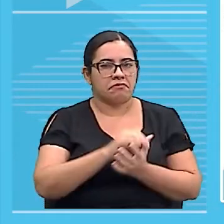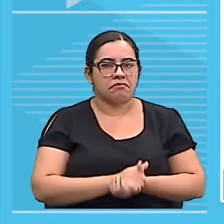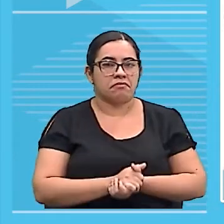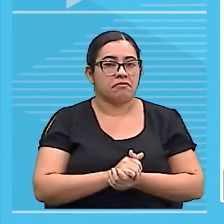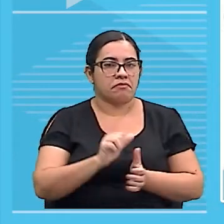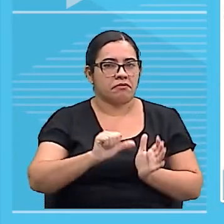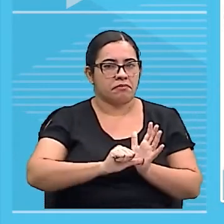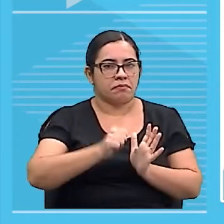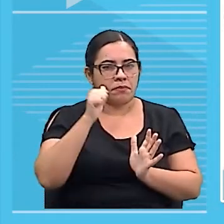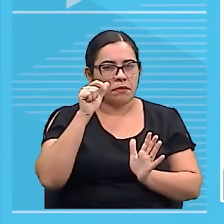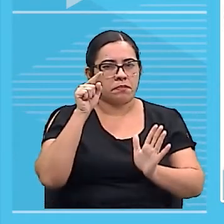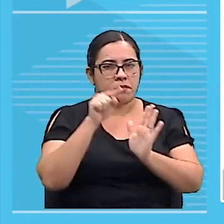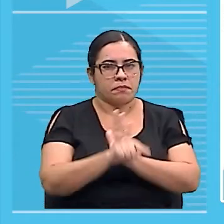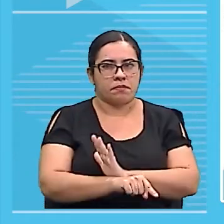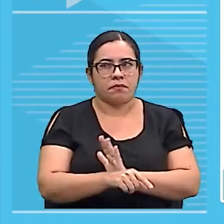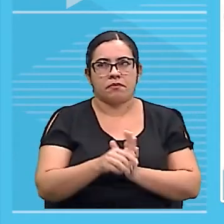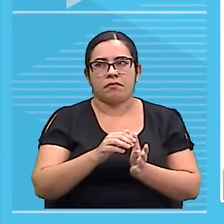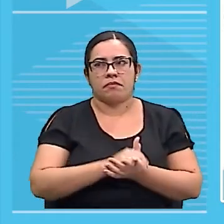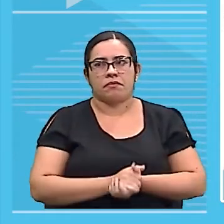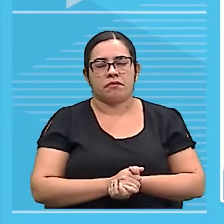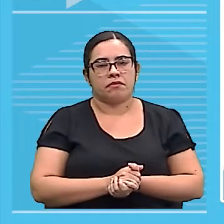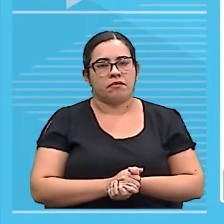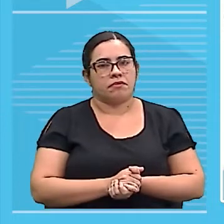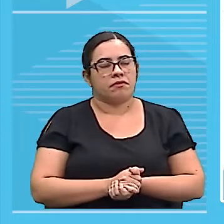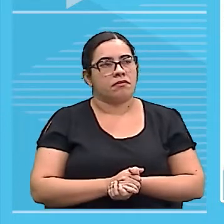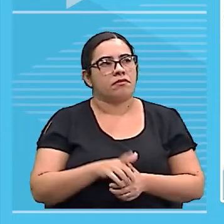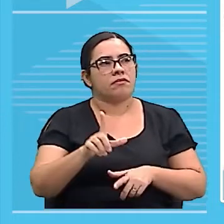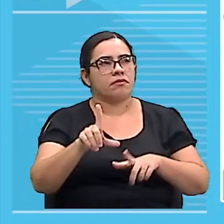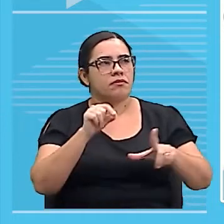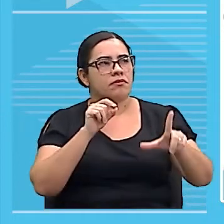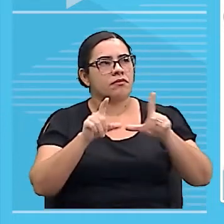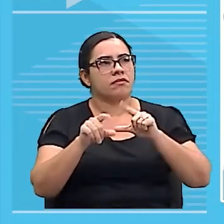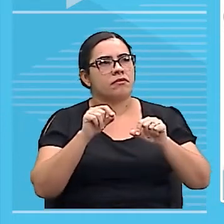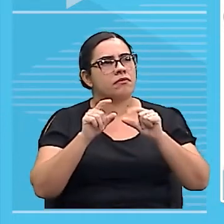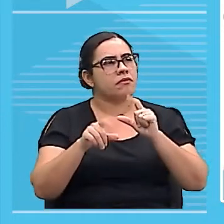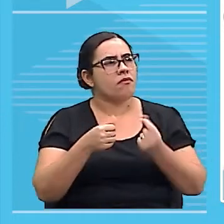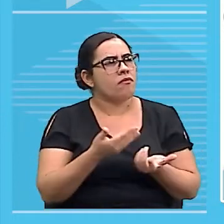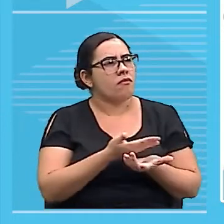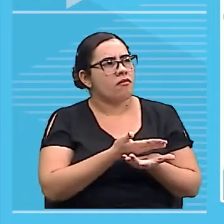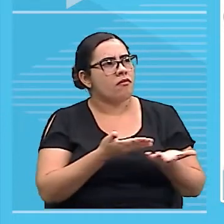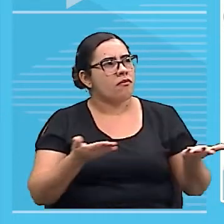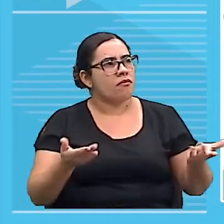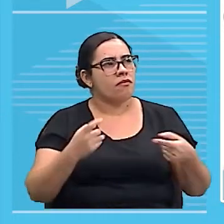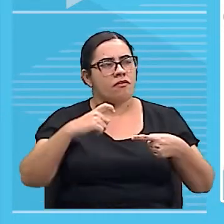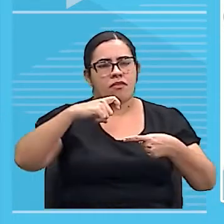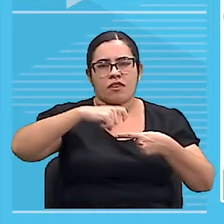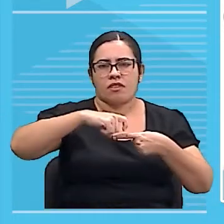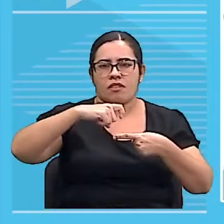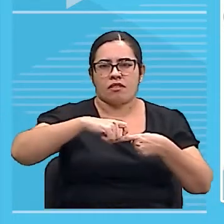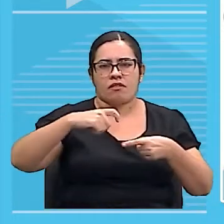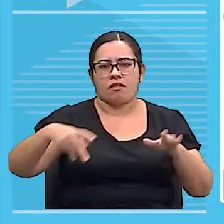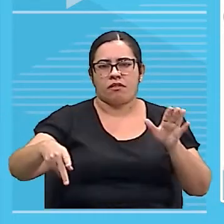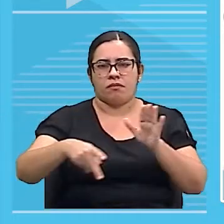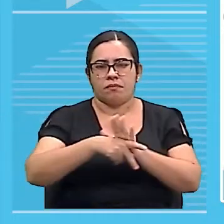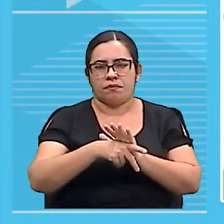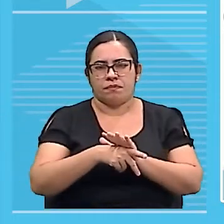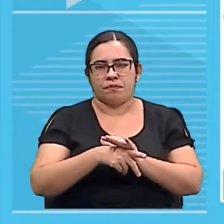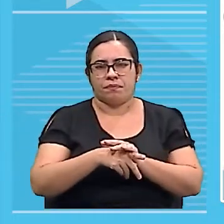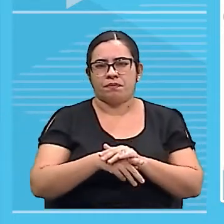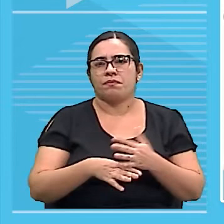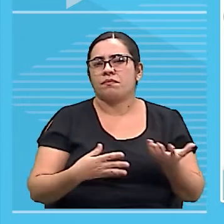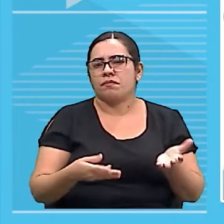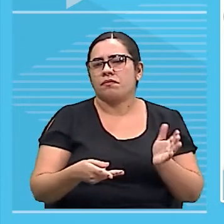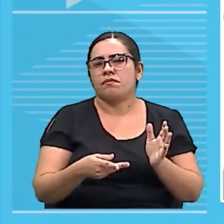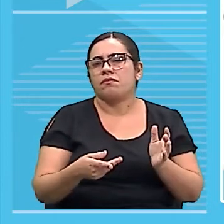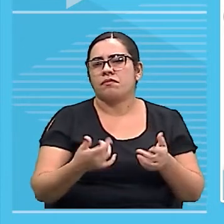primeira questãozinha e determine a resistência equivalente do circuito